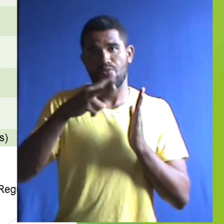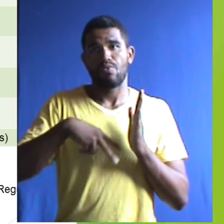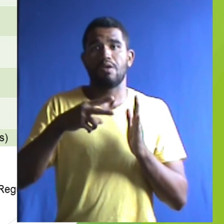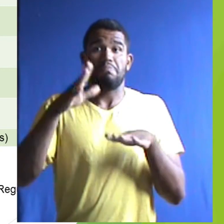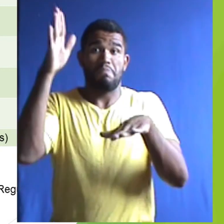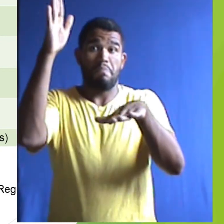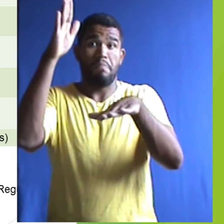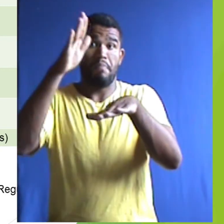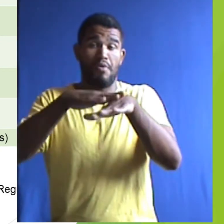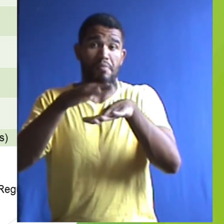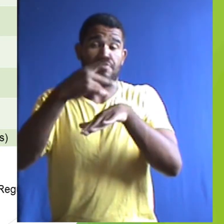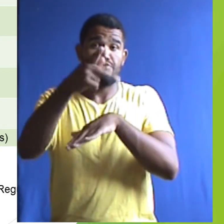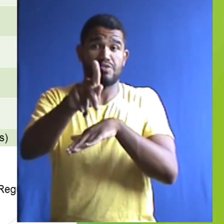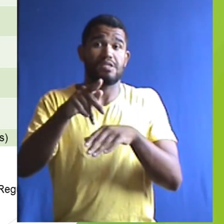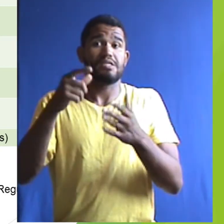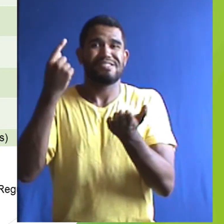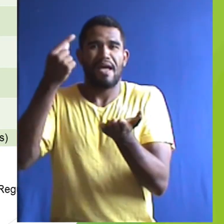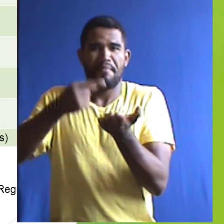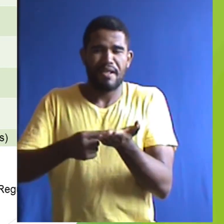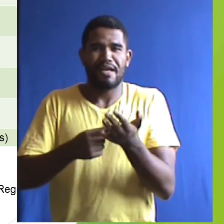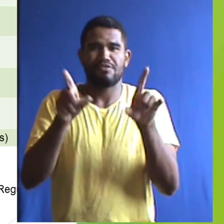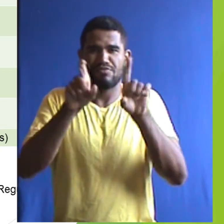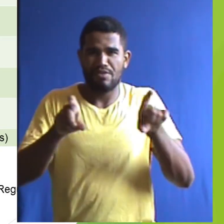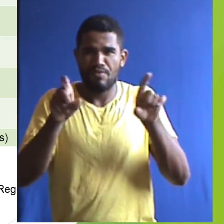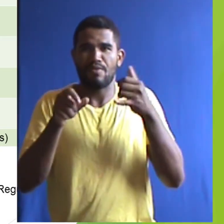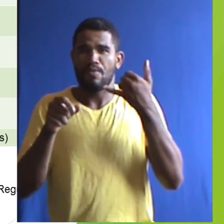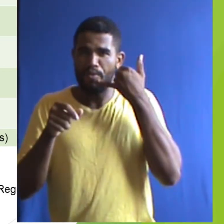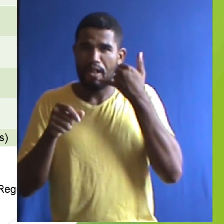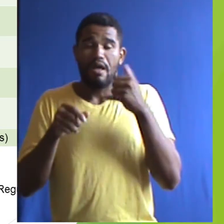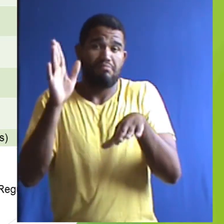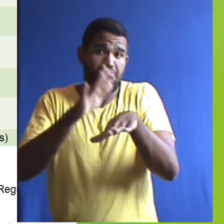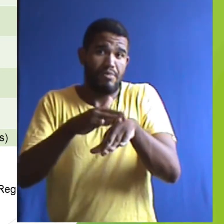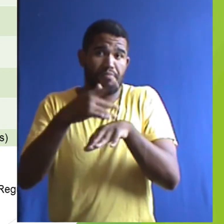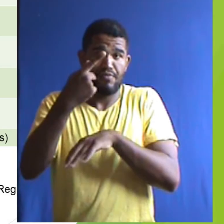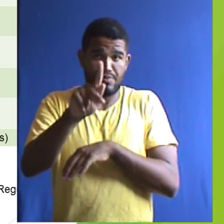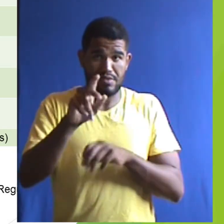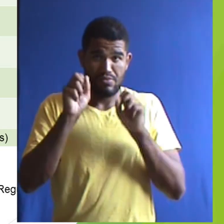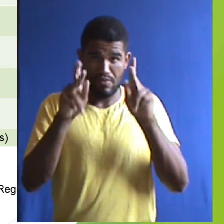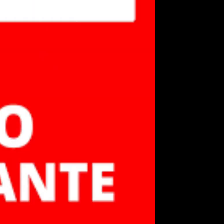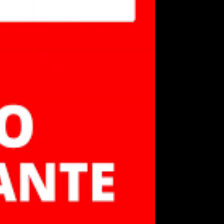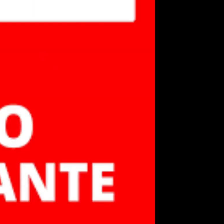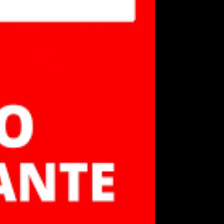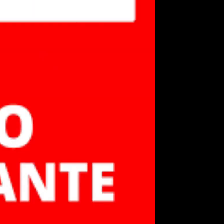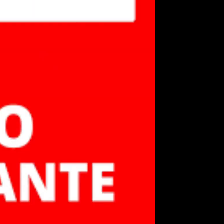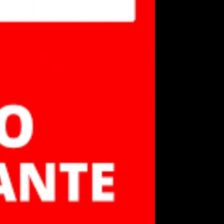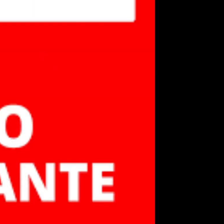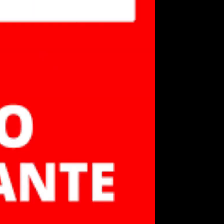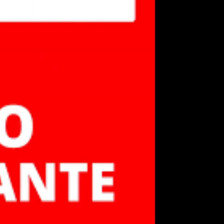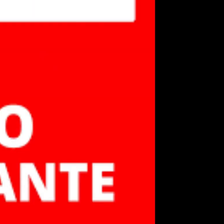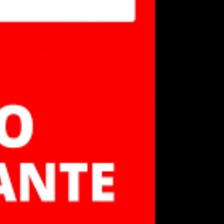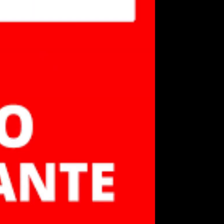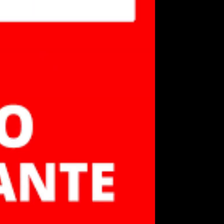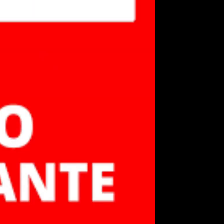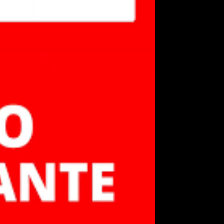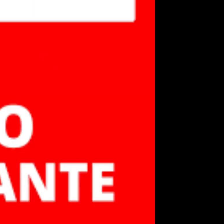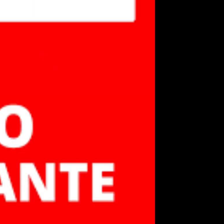como é para ser feitas essas atividades. No momento, só se preocupem em ver os vídeos e em ler os textos.